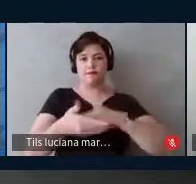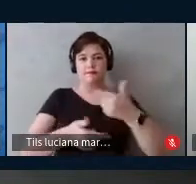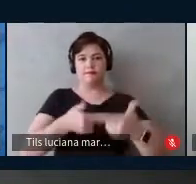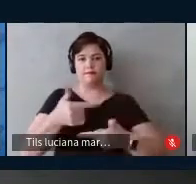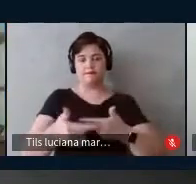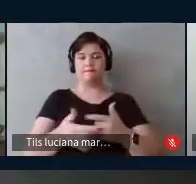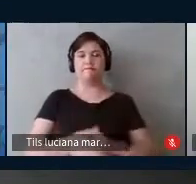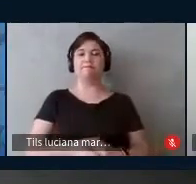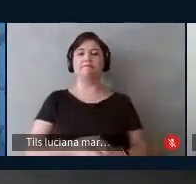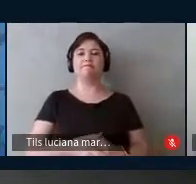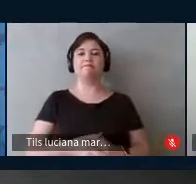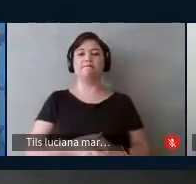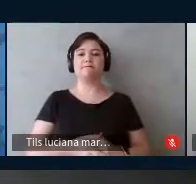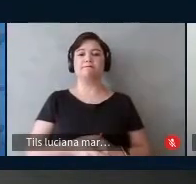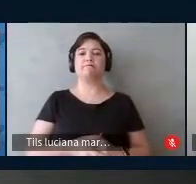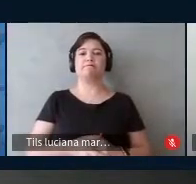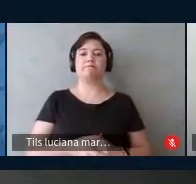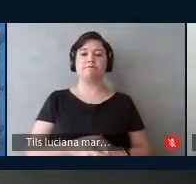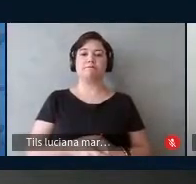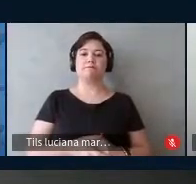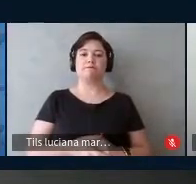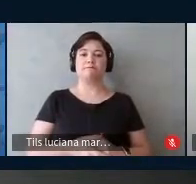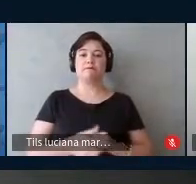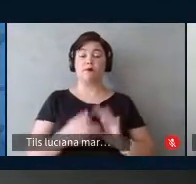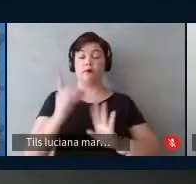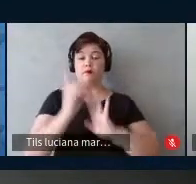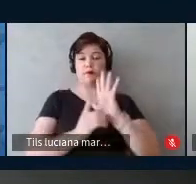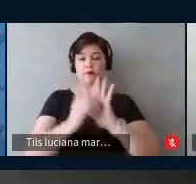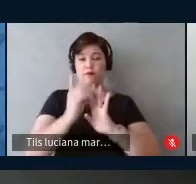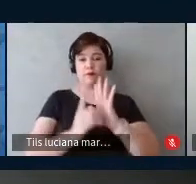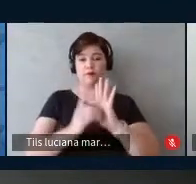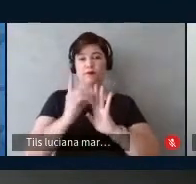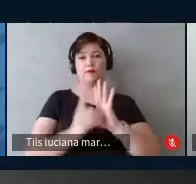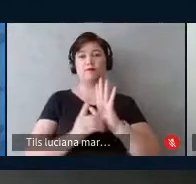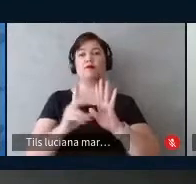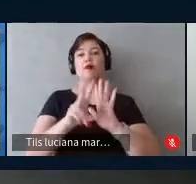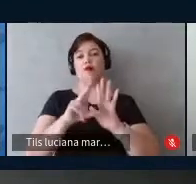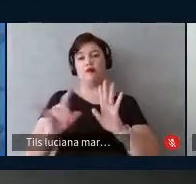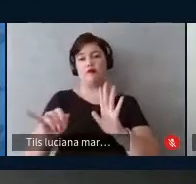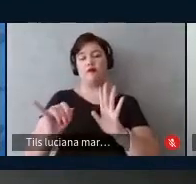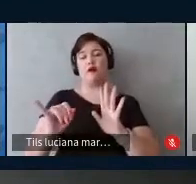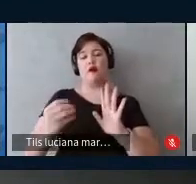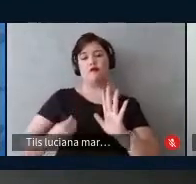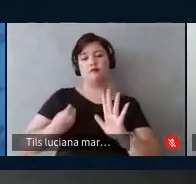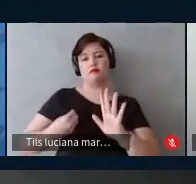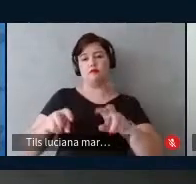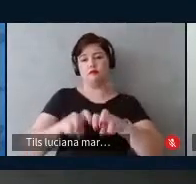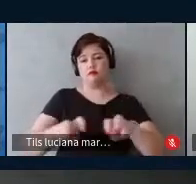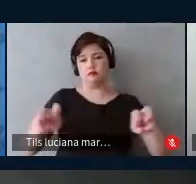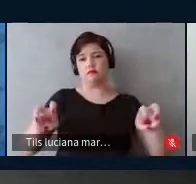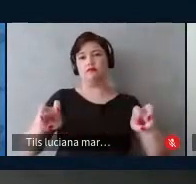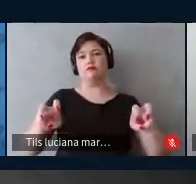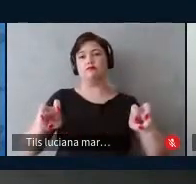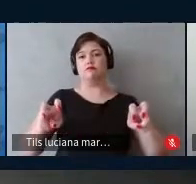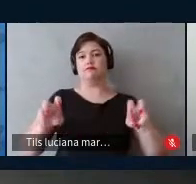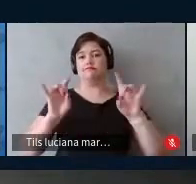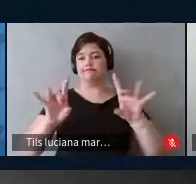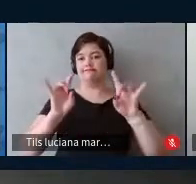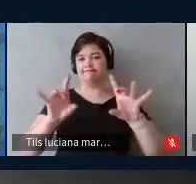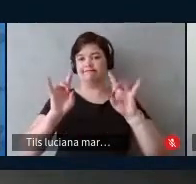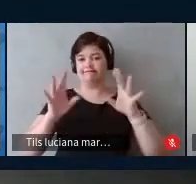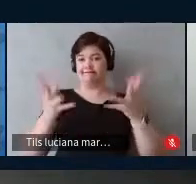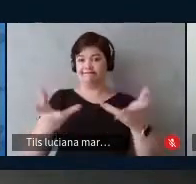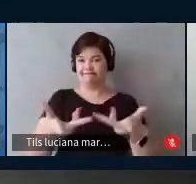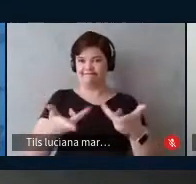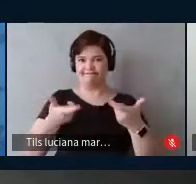Câmara. A dissertação vai contar com uma banca extremamente